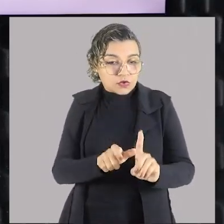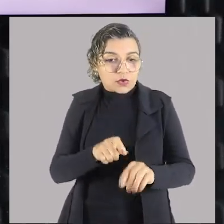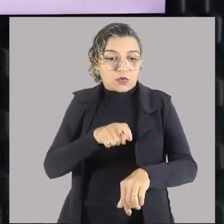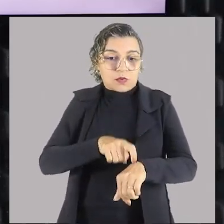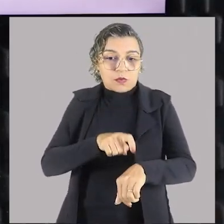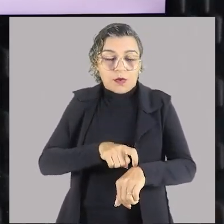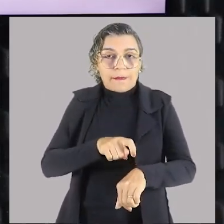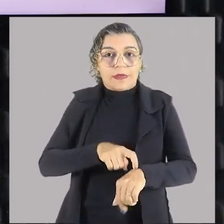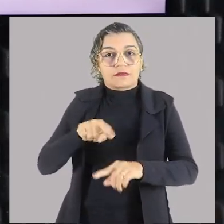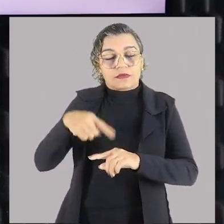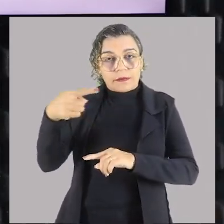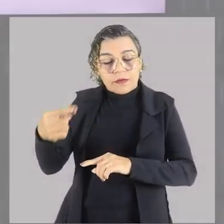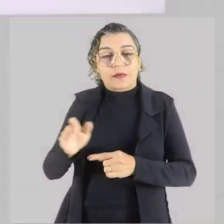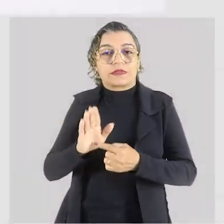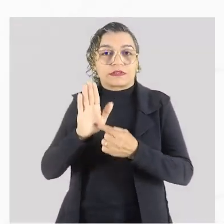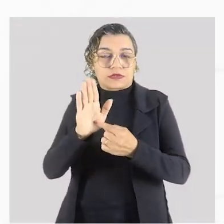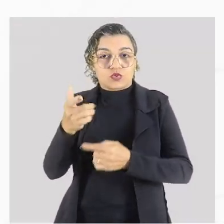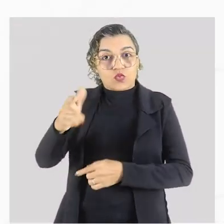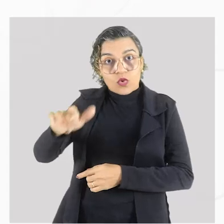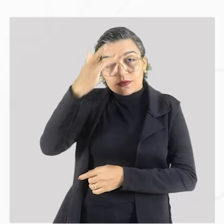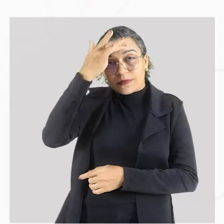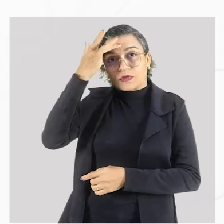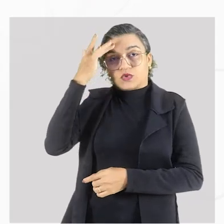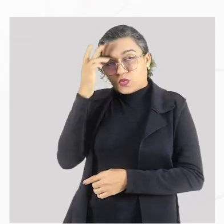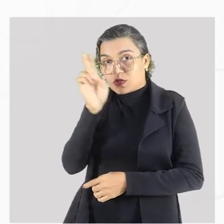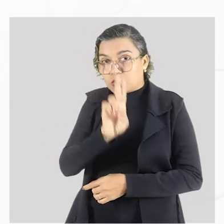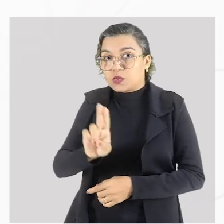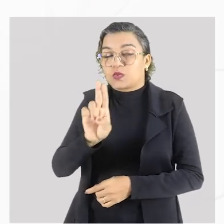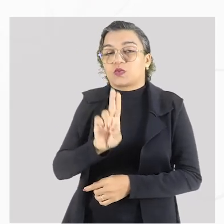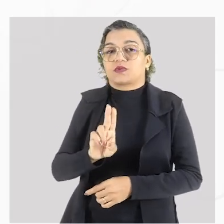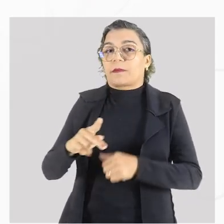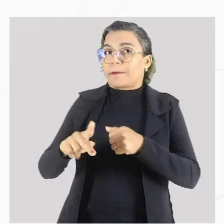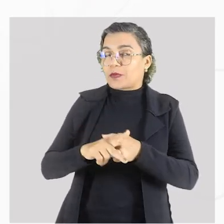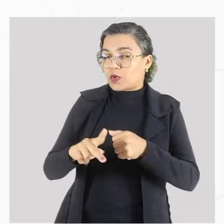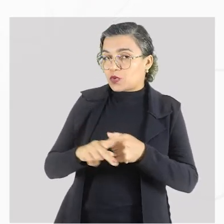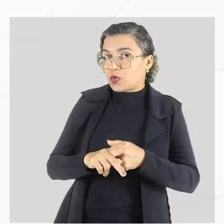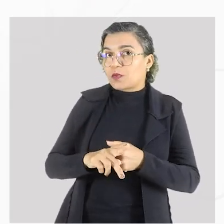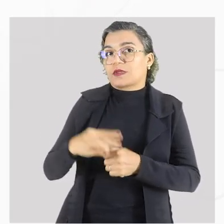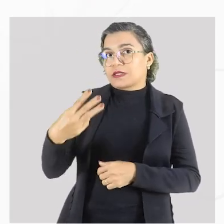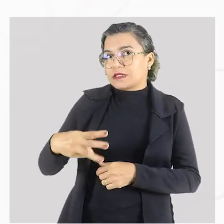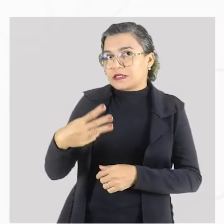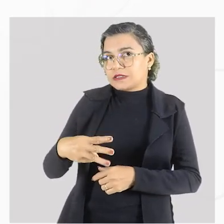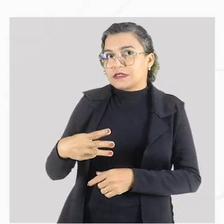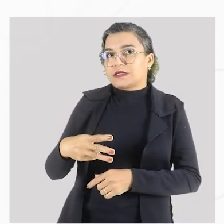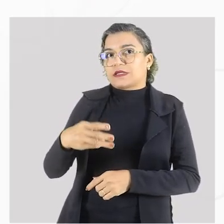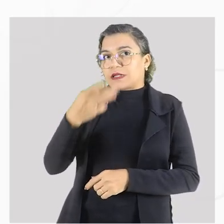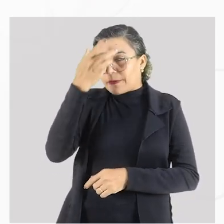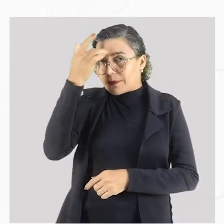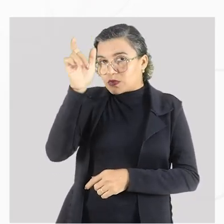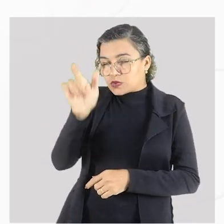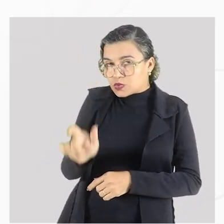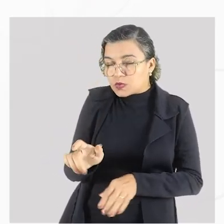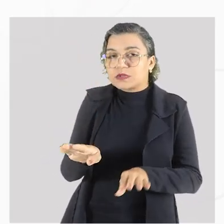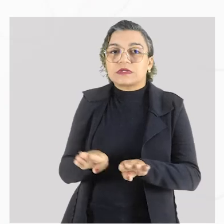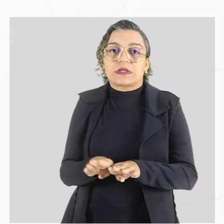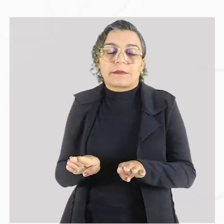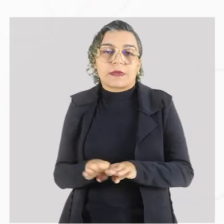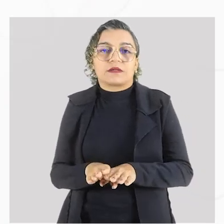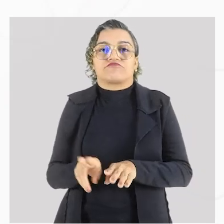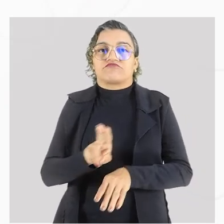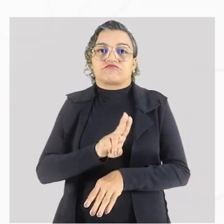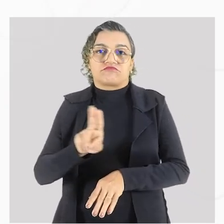a apresentação do outro, aí você já vai usar pronomes na terceira pessoa, nomes próprios